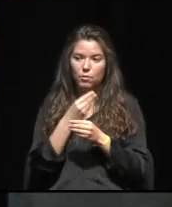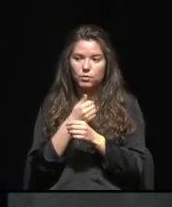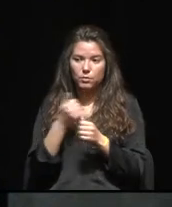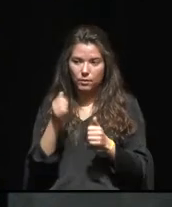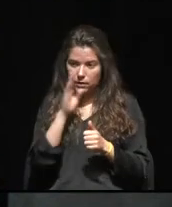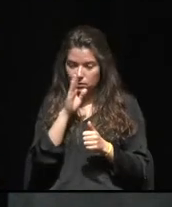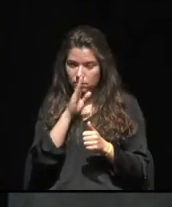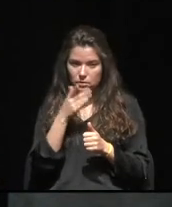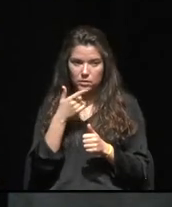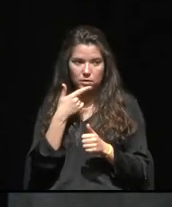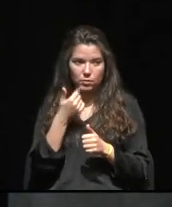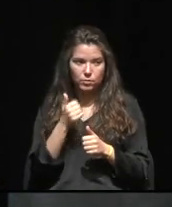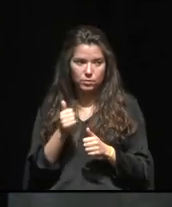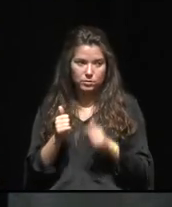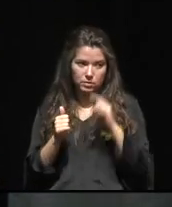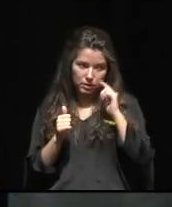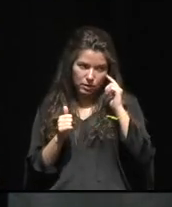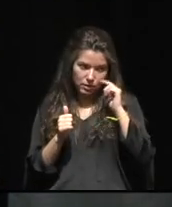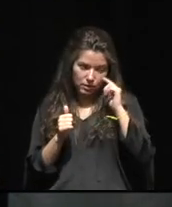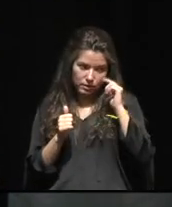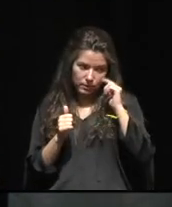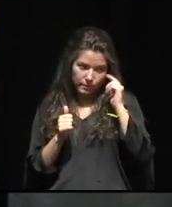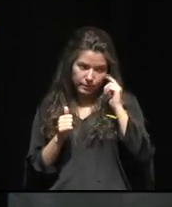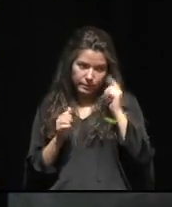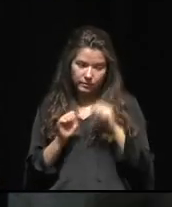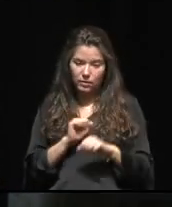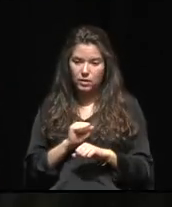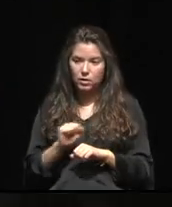favor se não for possível votaremos